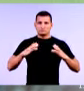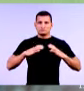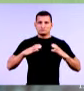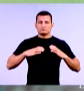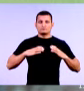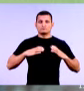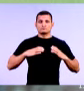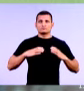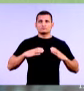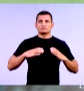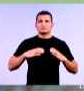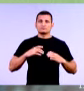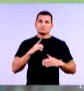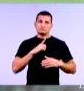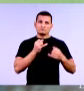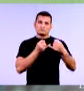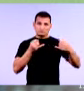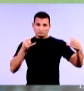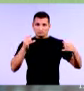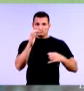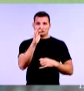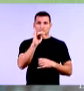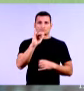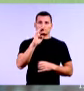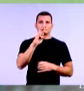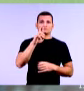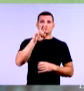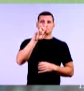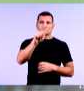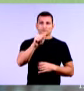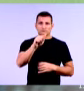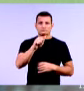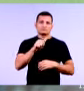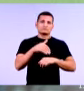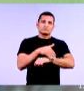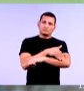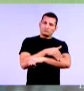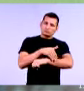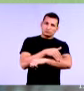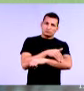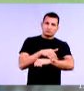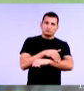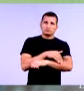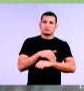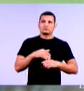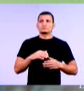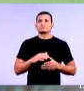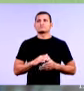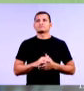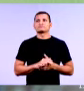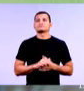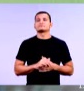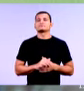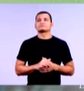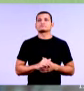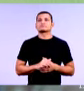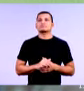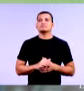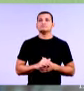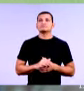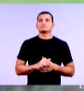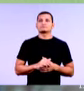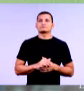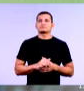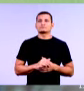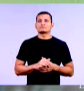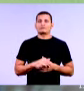né? Usam cabo de fibra ótica lançados em ruas e avenidas, formando anéis, certo? Então, isso aqui dá ideia